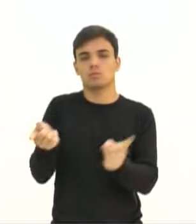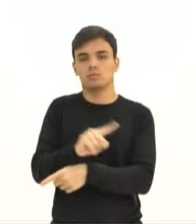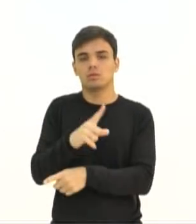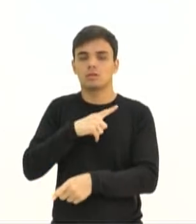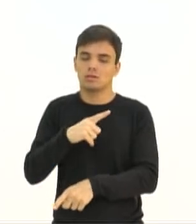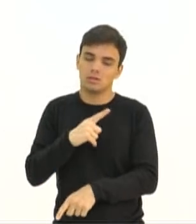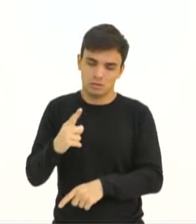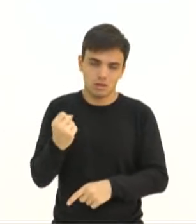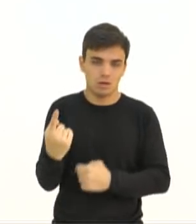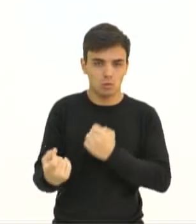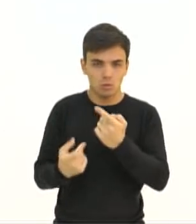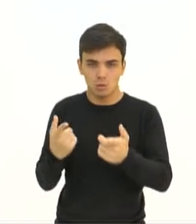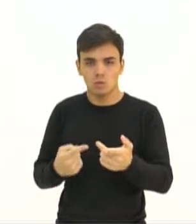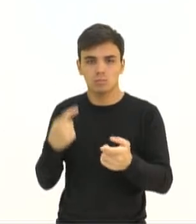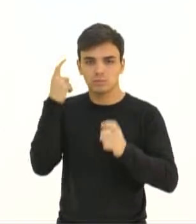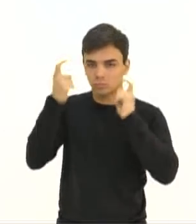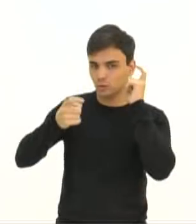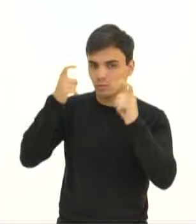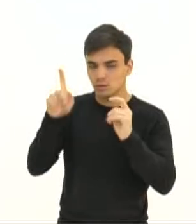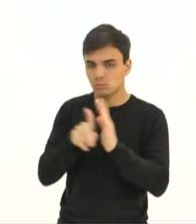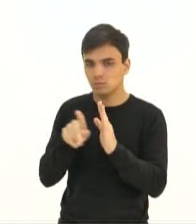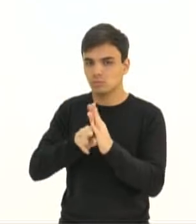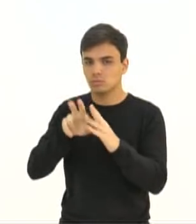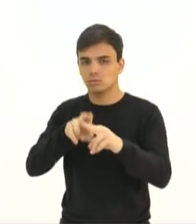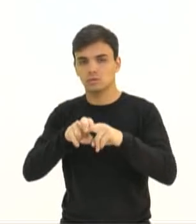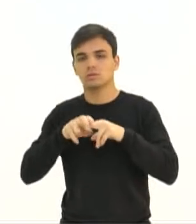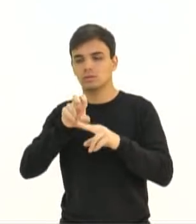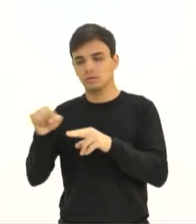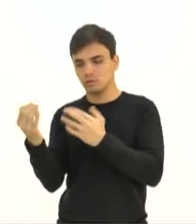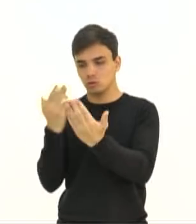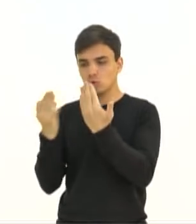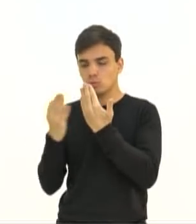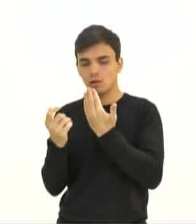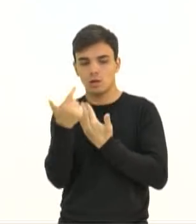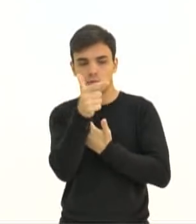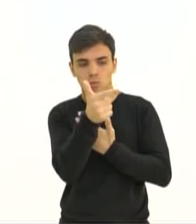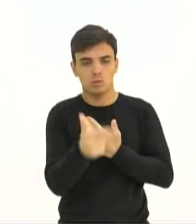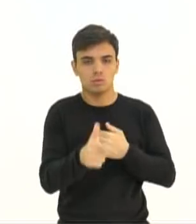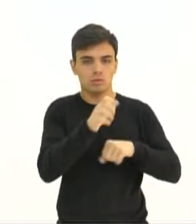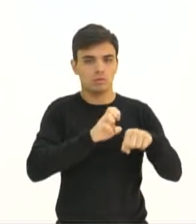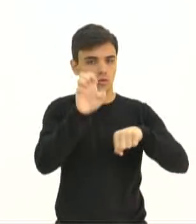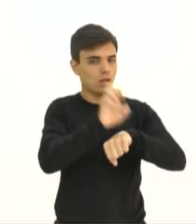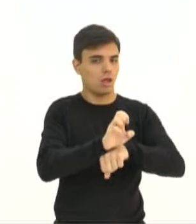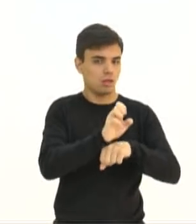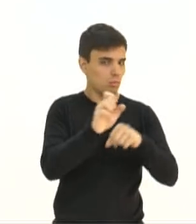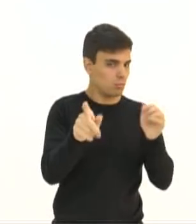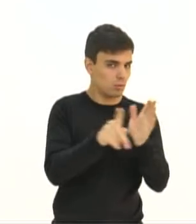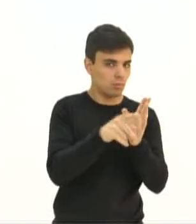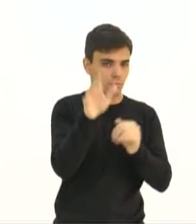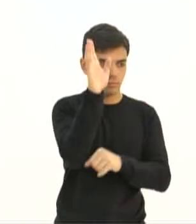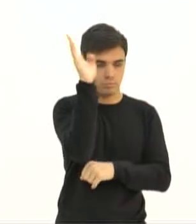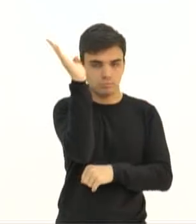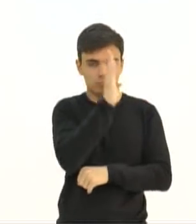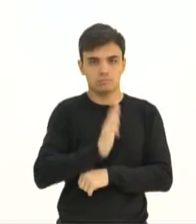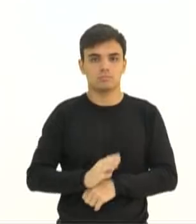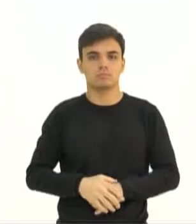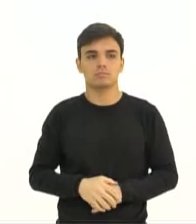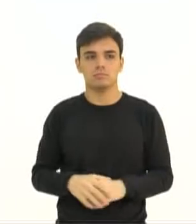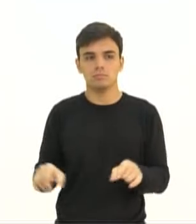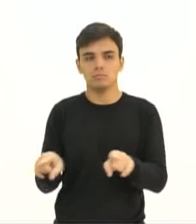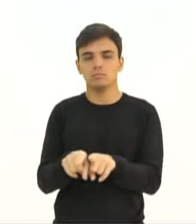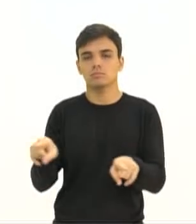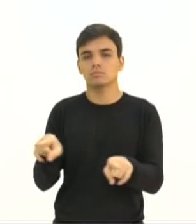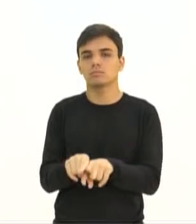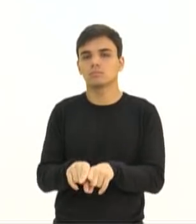apresenta ali indicadores preocupantes se eu comparar com outras regiões do Brasil, certo? E aí, a miséria,